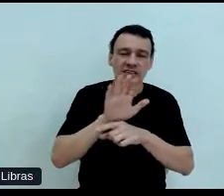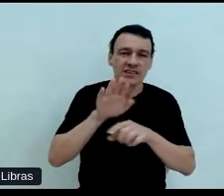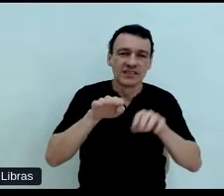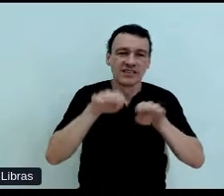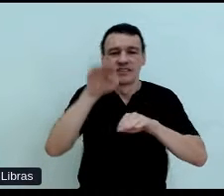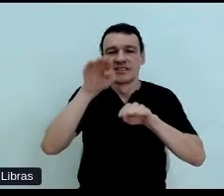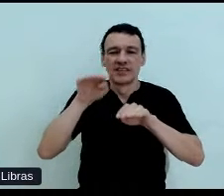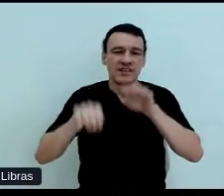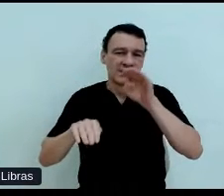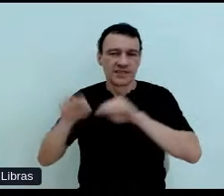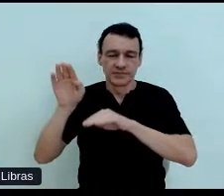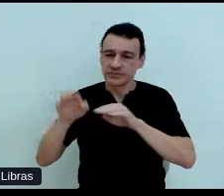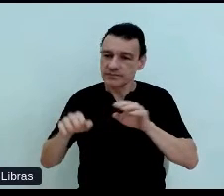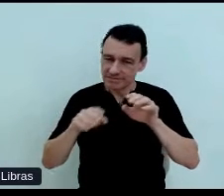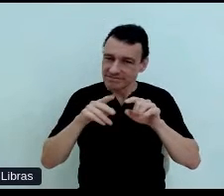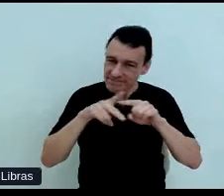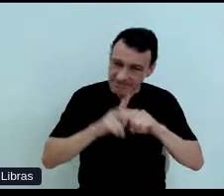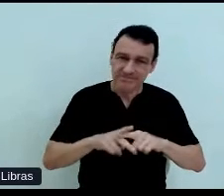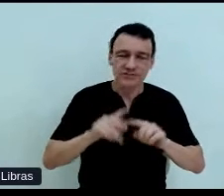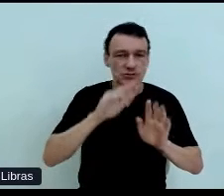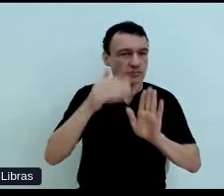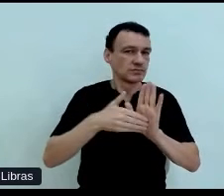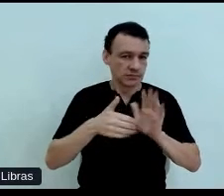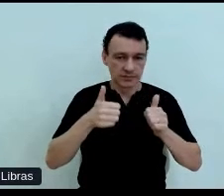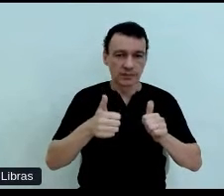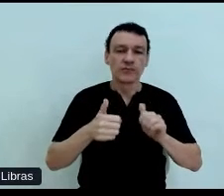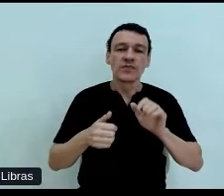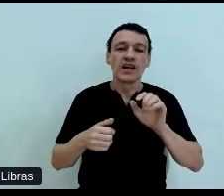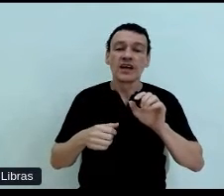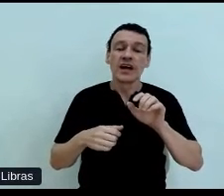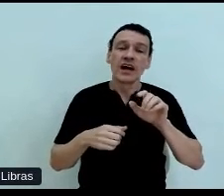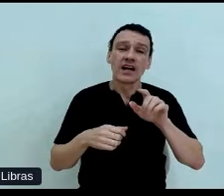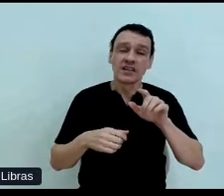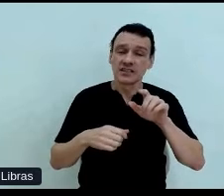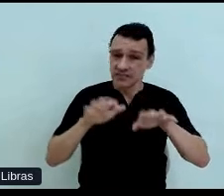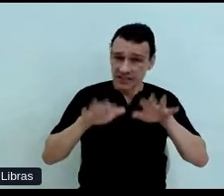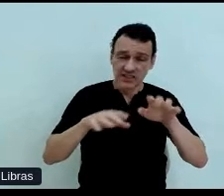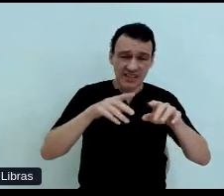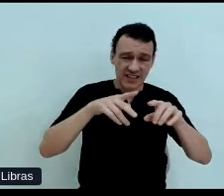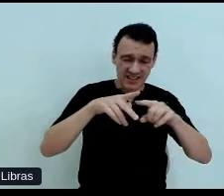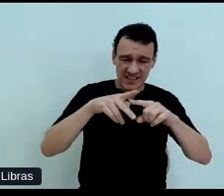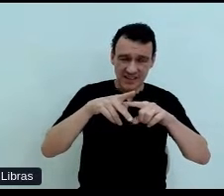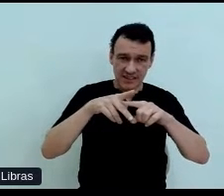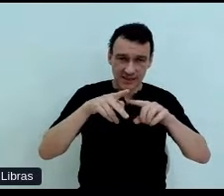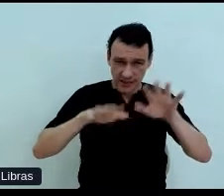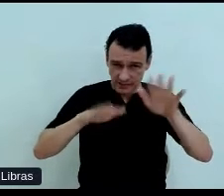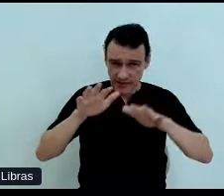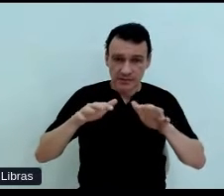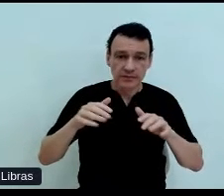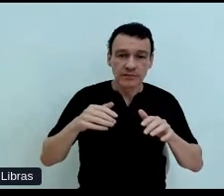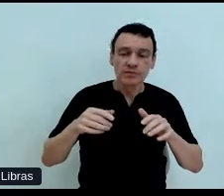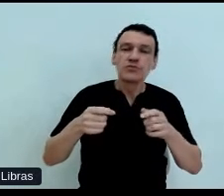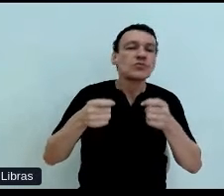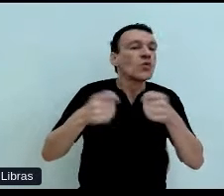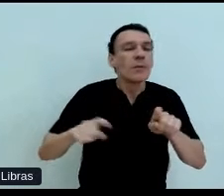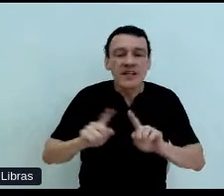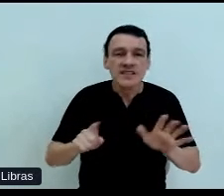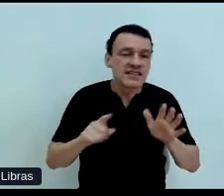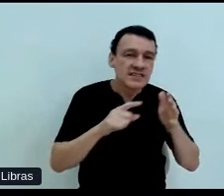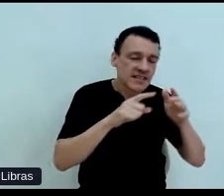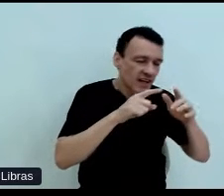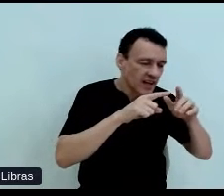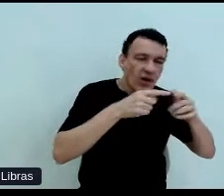na frente também. E o que eu quero dizer com esses mecanismos? Quando a gente não necessitar mais disso, é que a gente chegou num ponto de uma